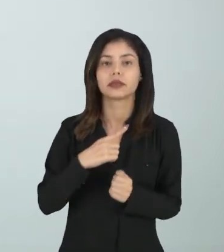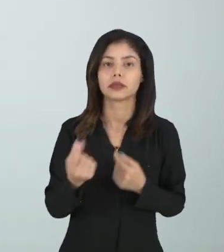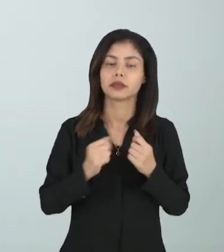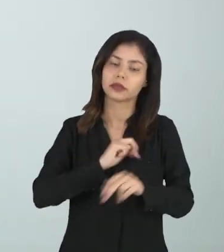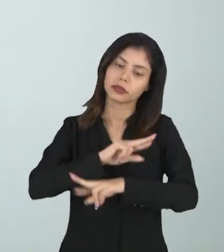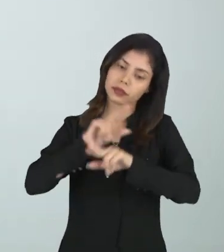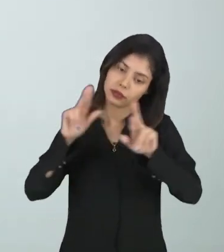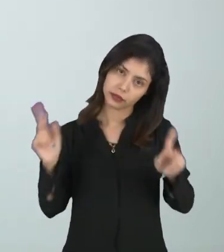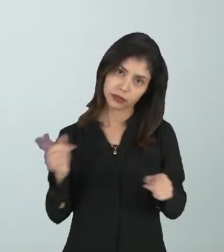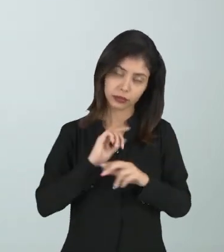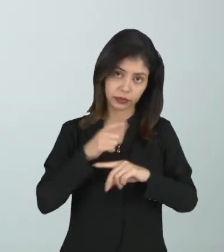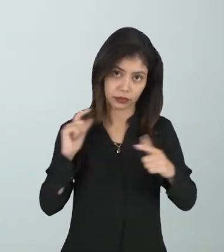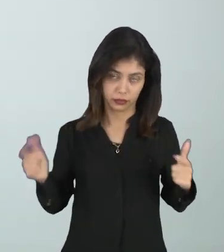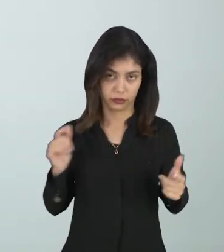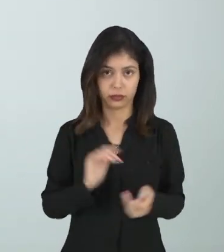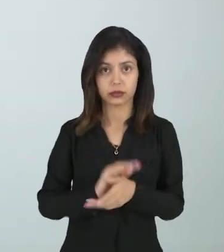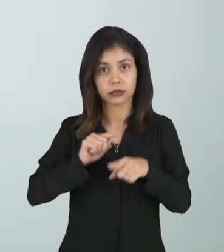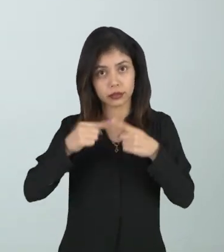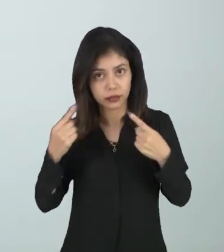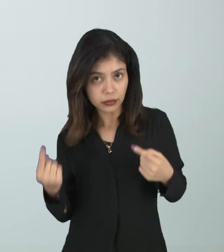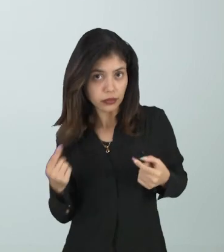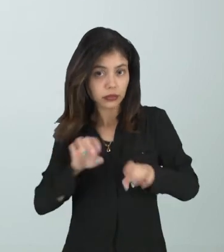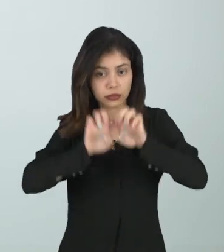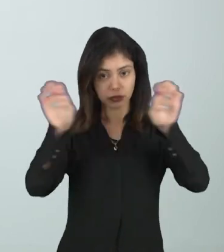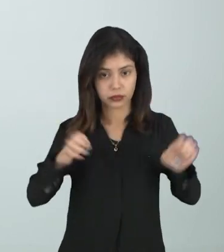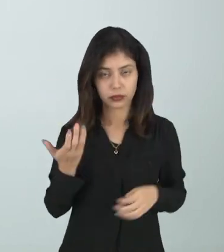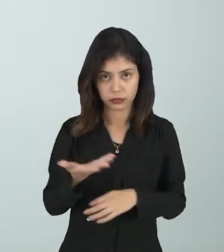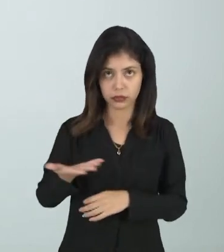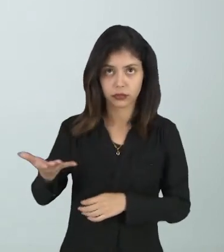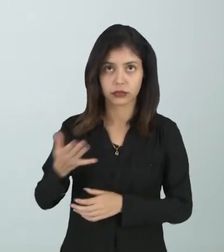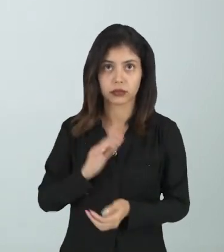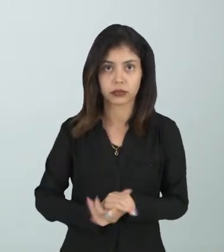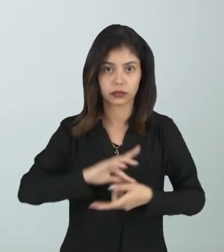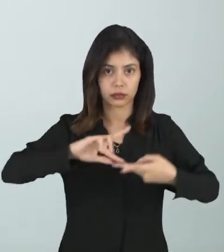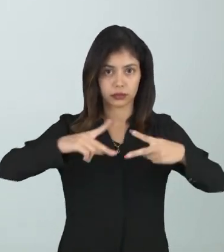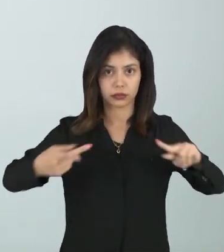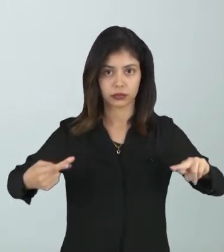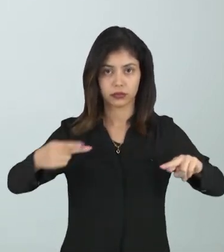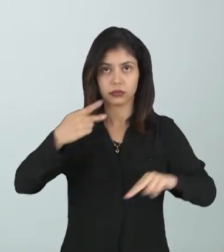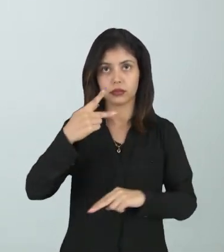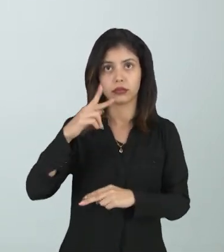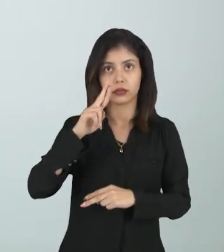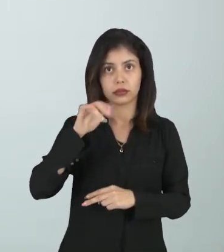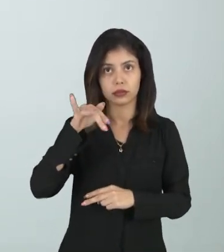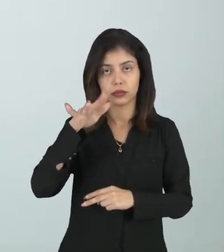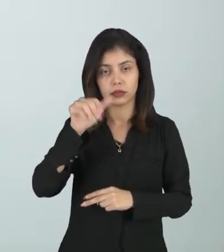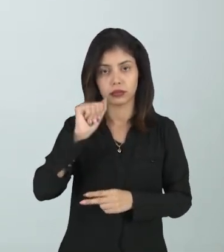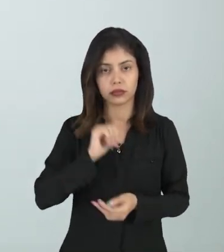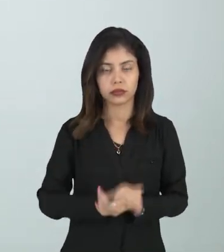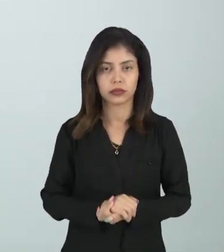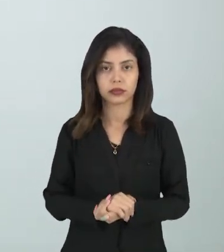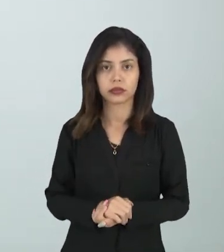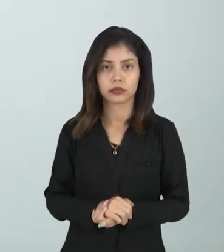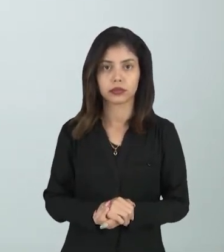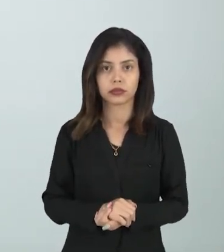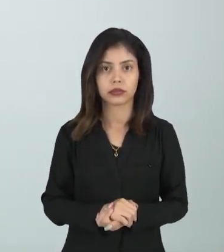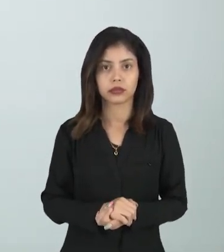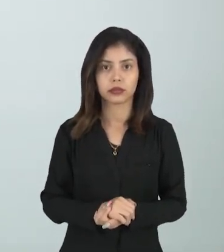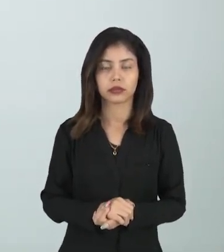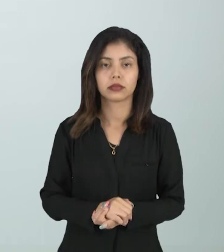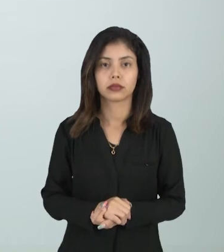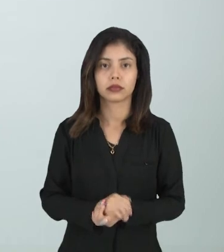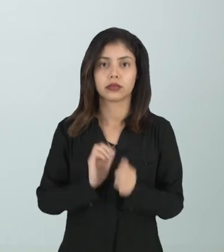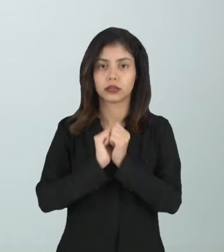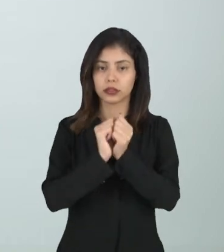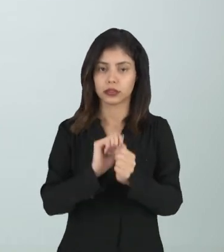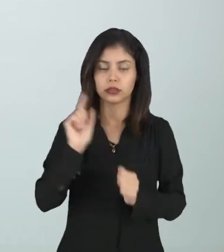uma diversidade de vírus muito grande. Mas a estrutura básica de um vírus é material genético, que pode ser DNA ou RNA, junto